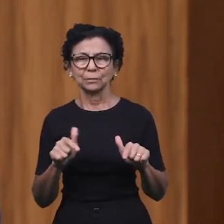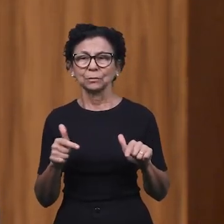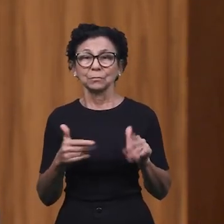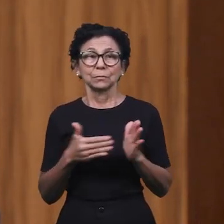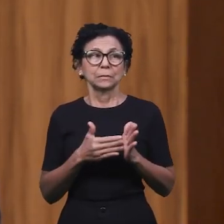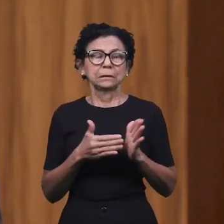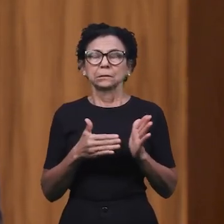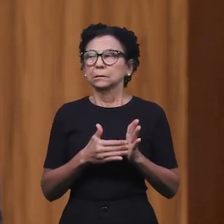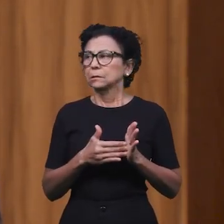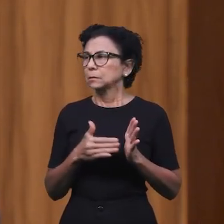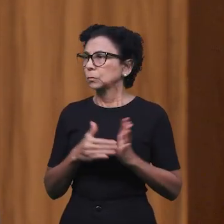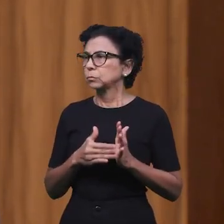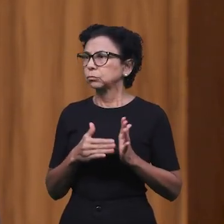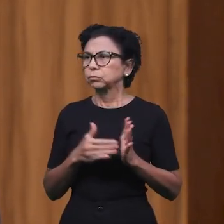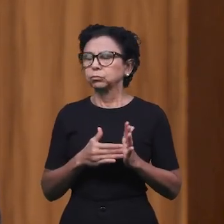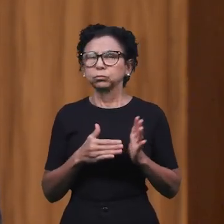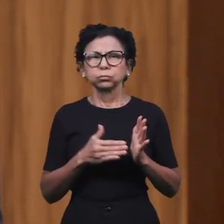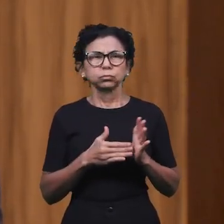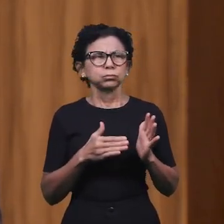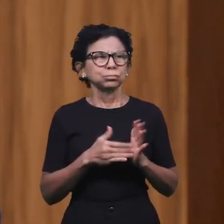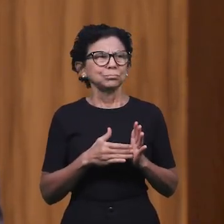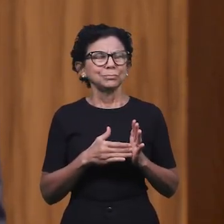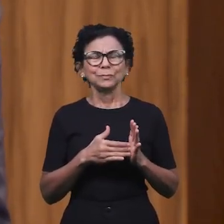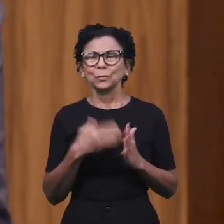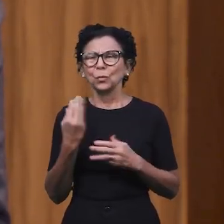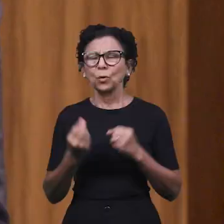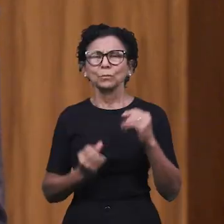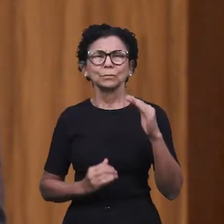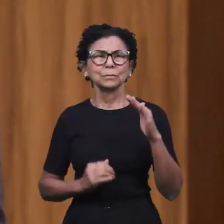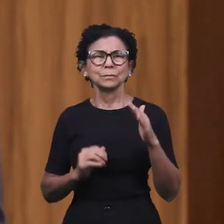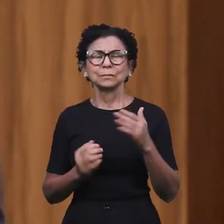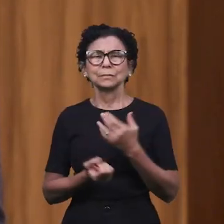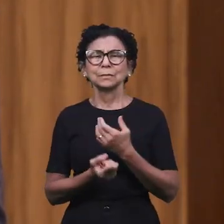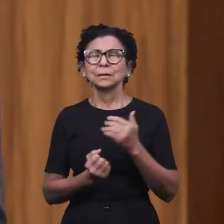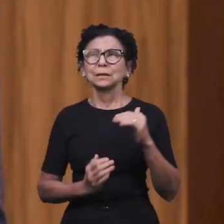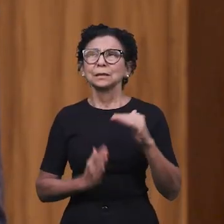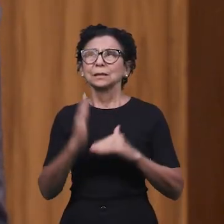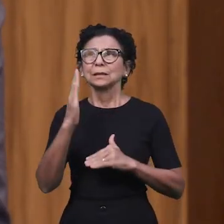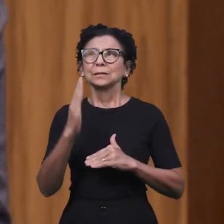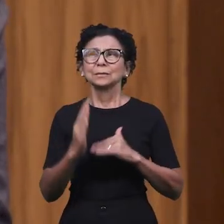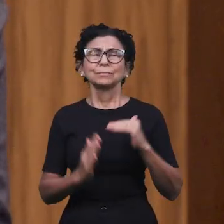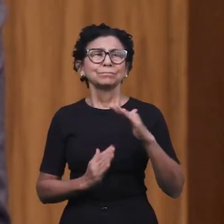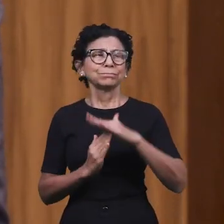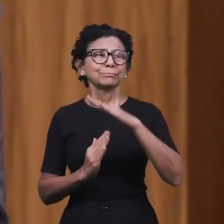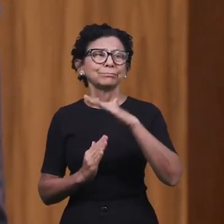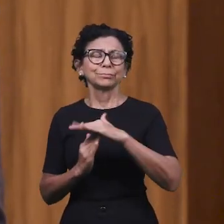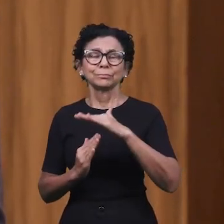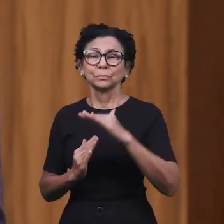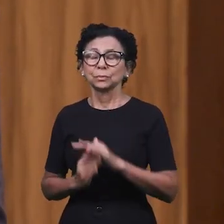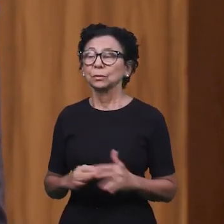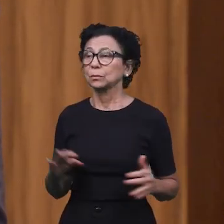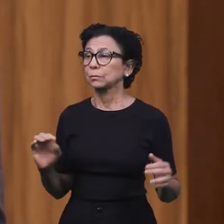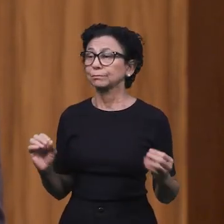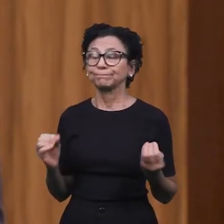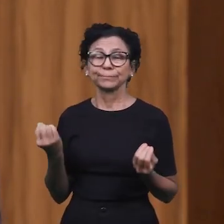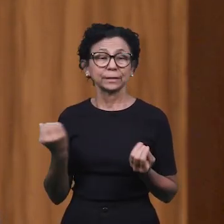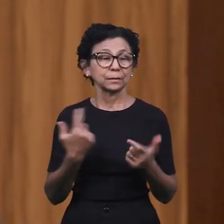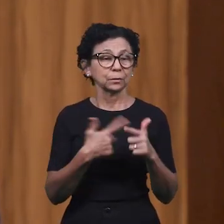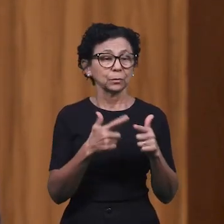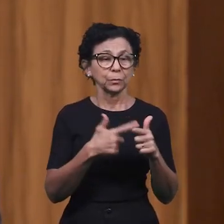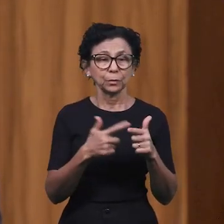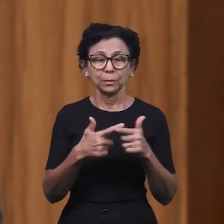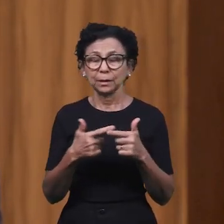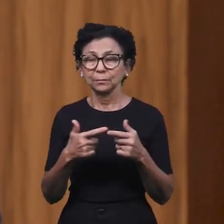uma barreira, que parece ser impossível de ultrapassar. Olha, levantou-se uma situação aqui, a gente precisa resolver, mas a gente